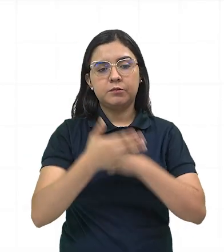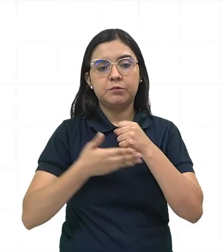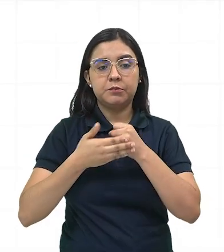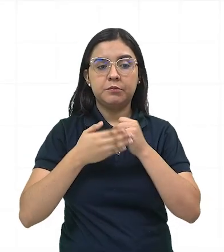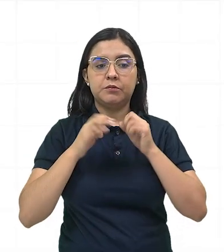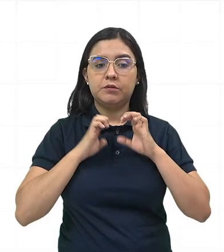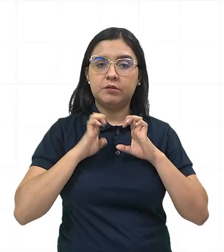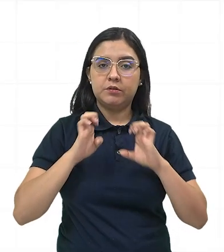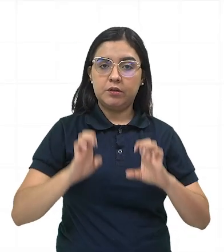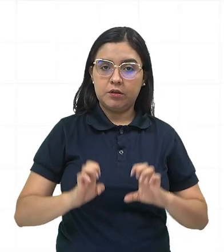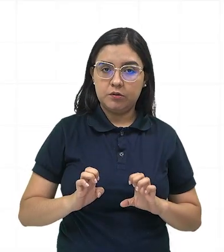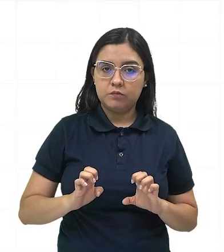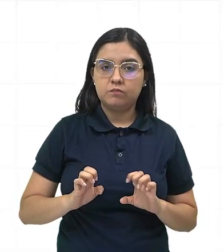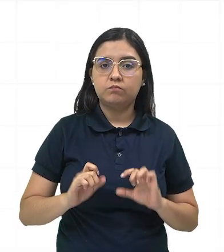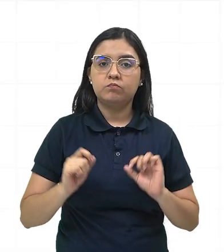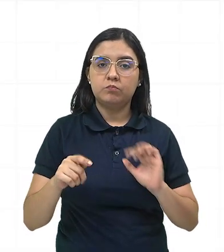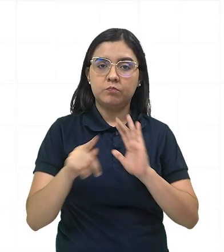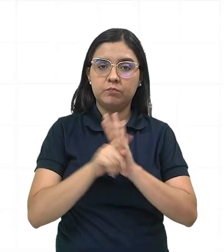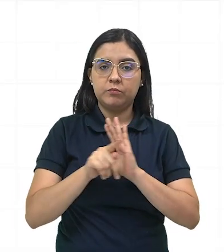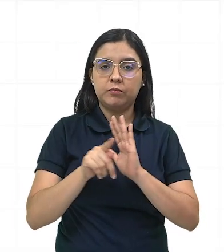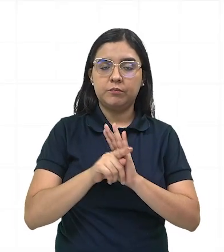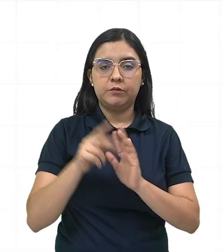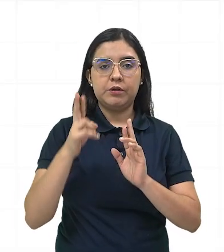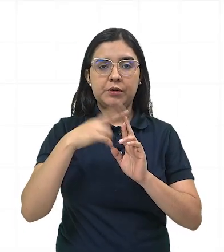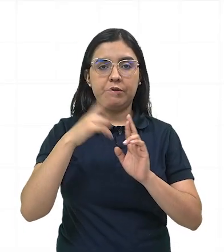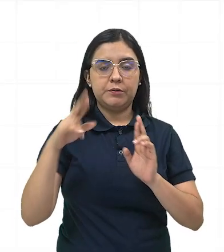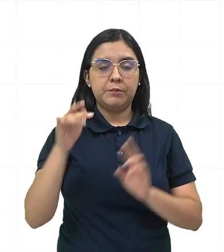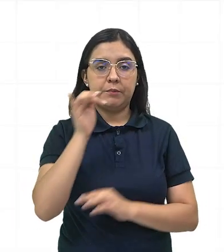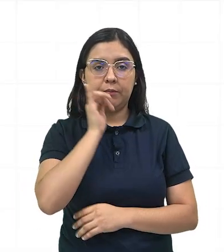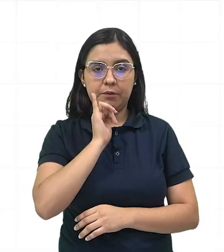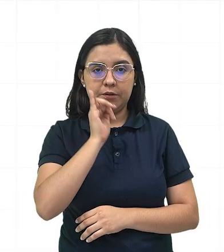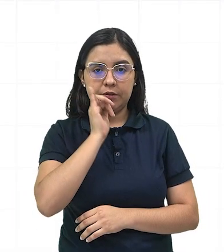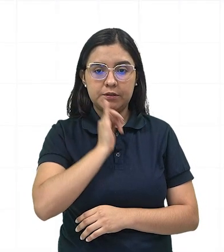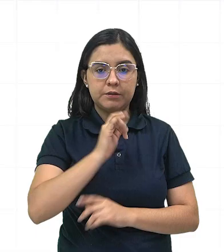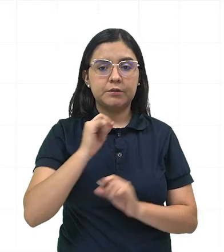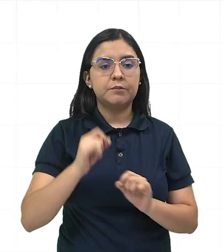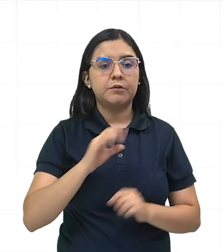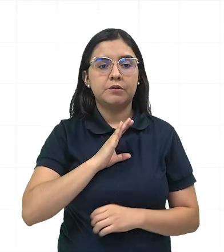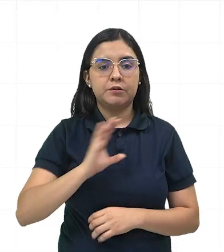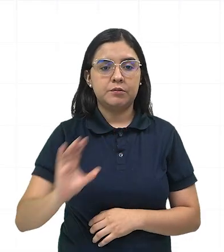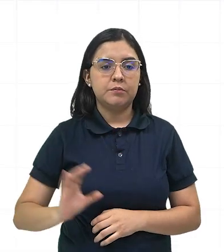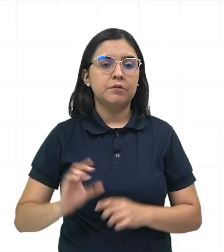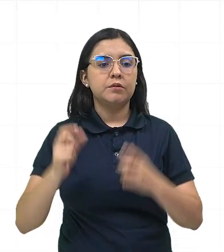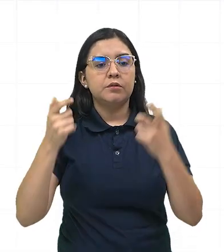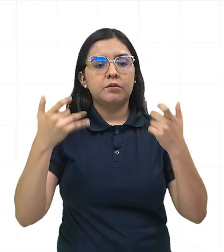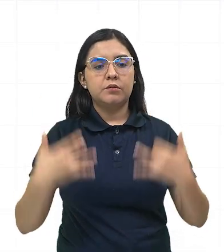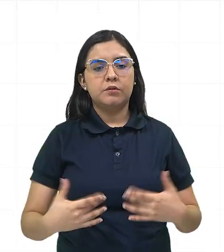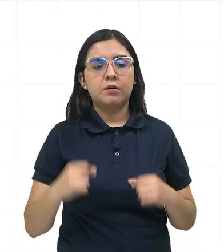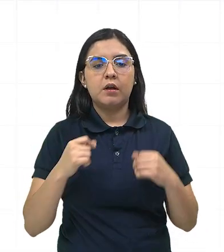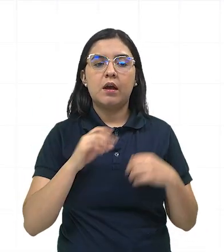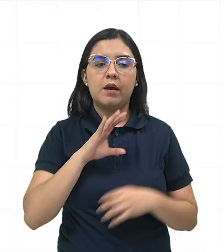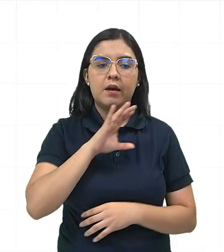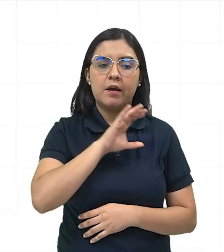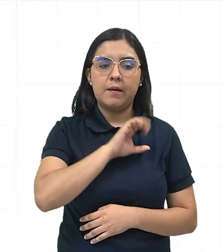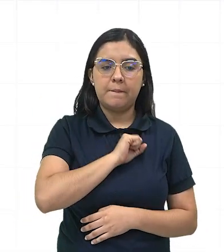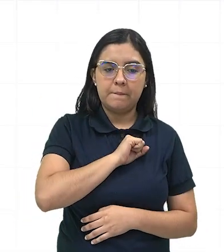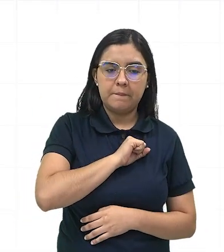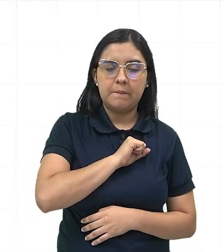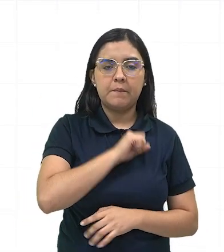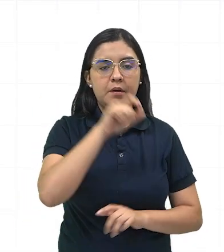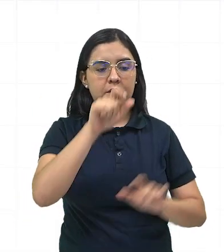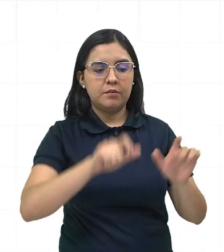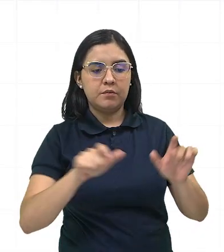éticos que estão permeados nas religiões, né? Por exemplo, o cristianismo, que vai falar sobre o amar ao próximo, o budismo sobre